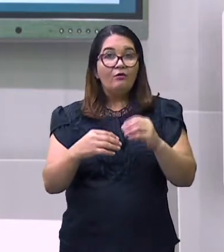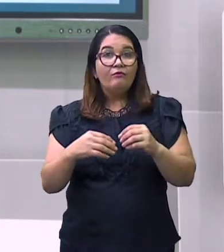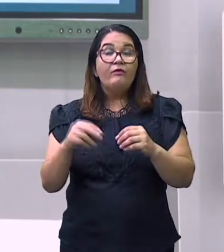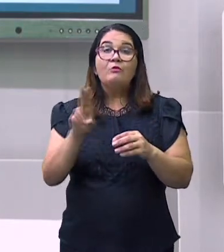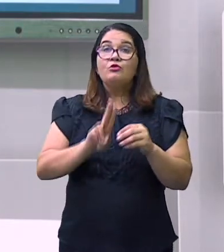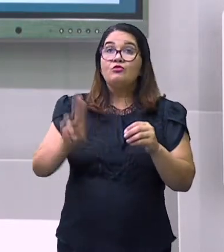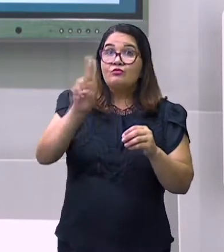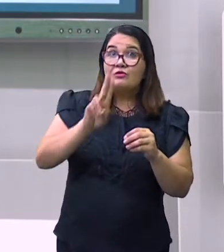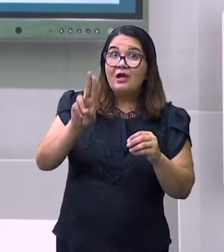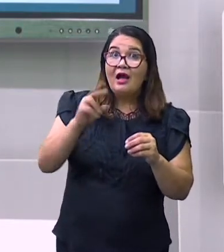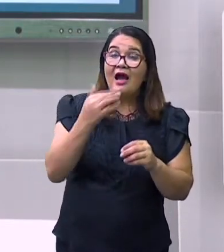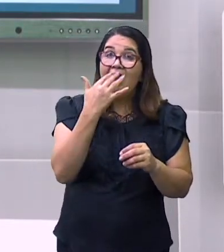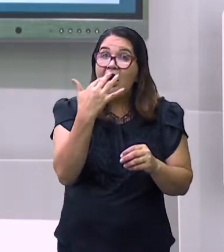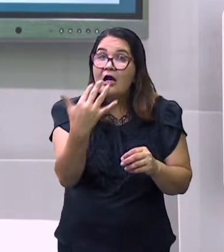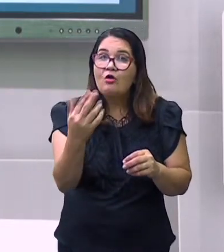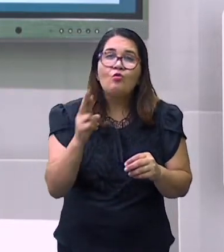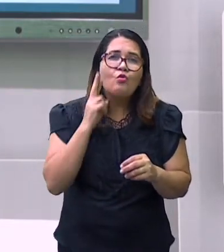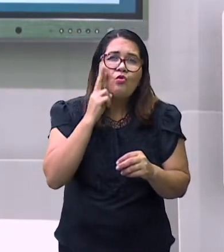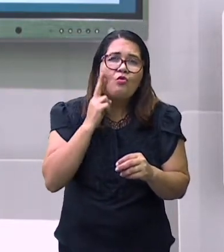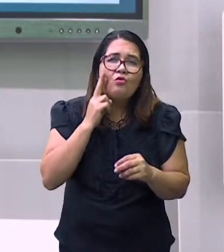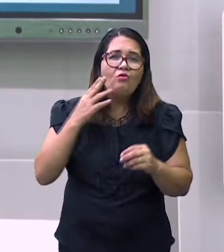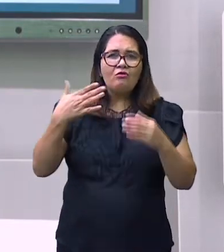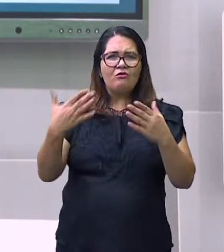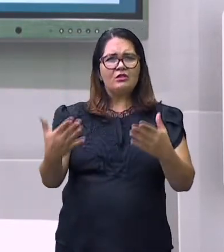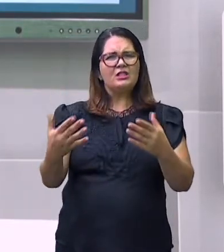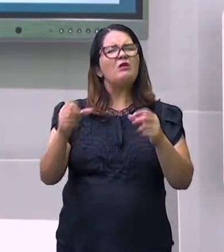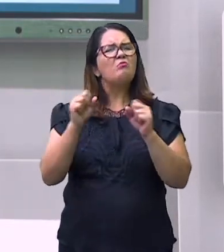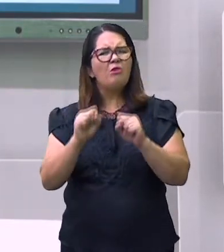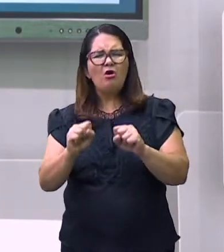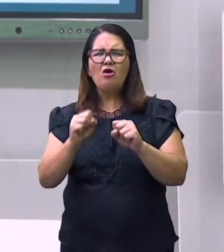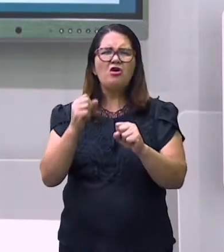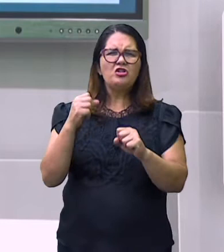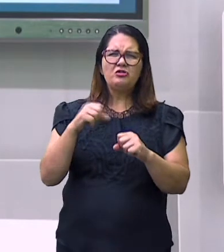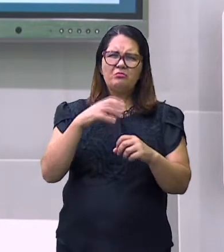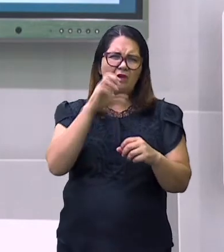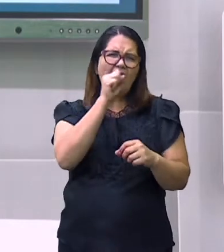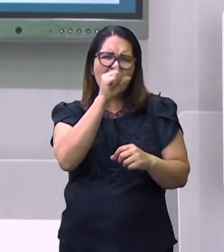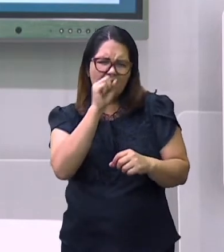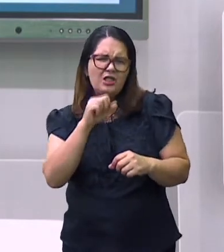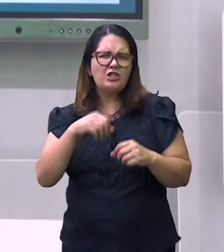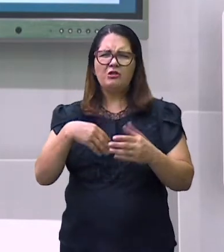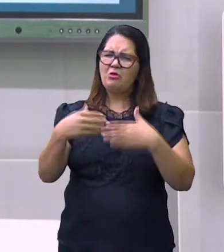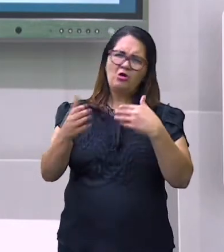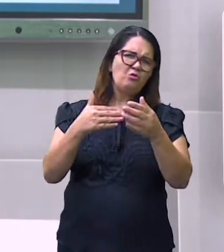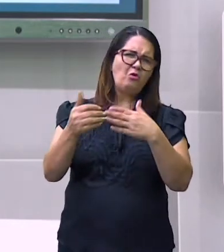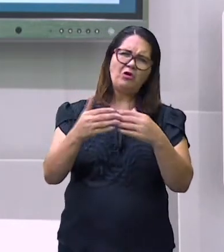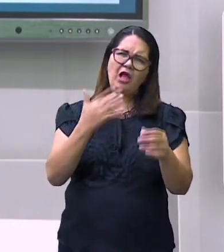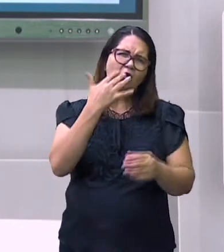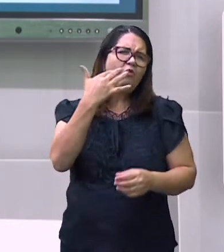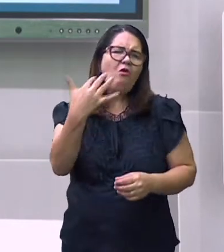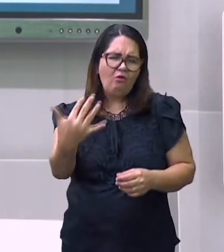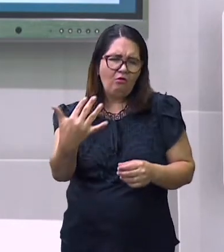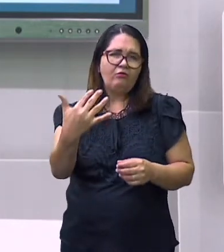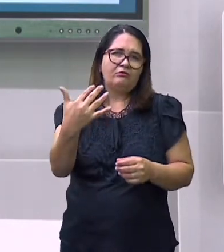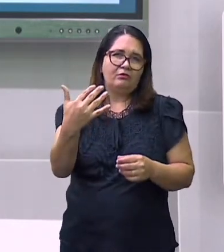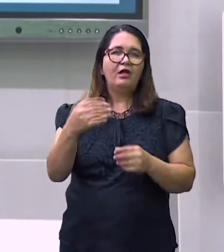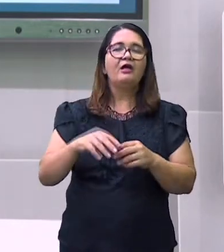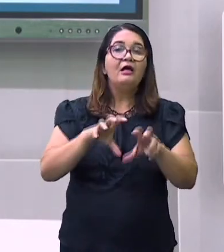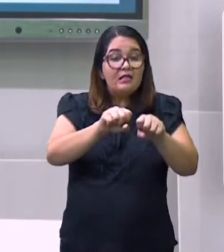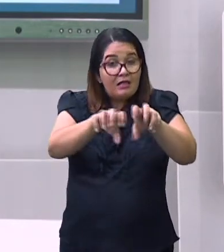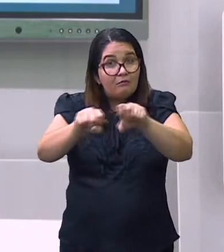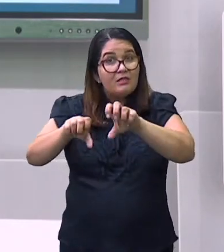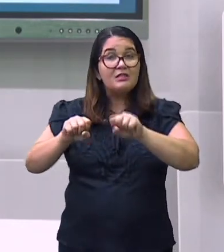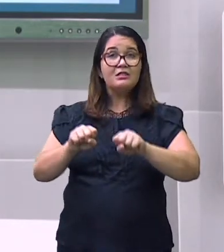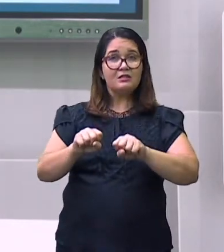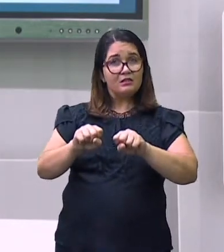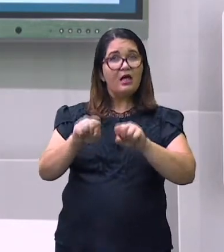rosa, professor? Posso pôr um laranja? Pode. Isso aí vai ficar a seu critério. Então, você